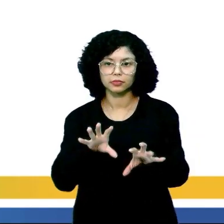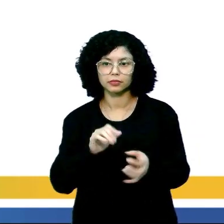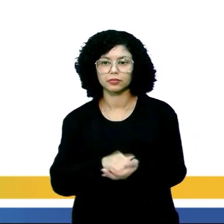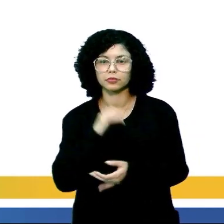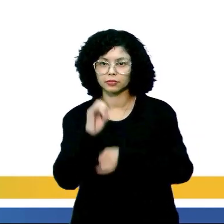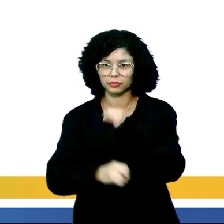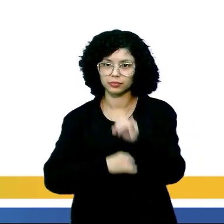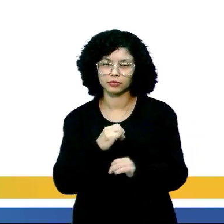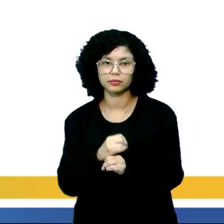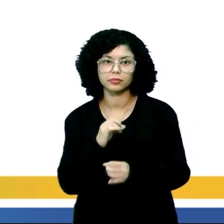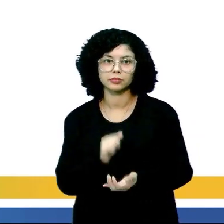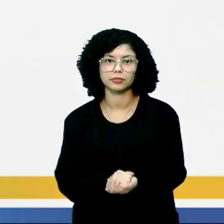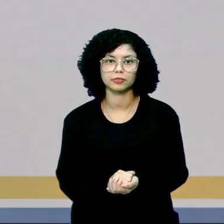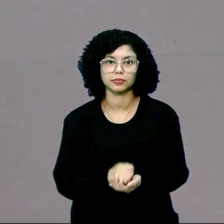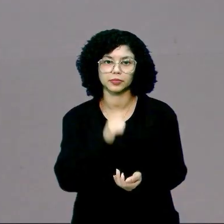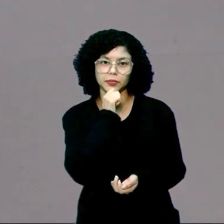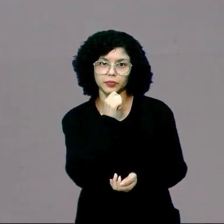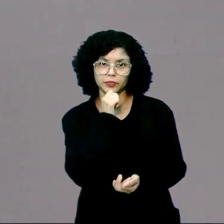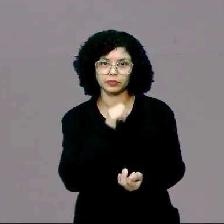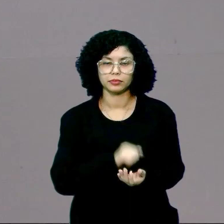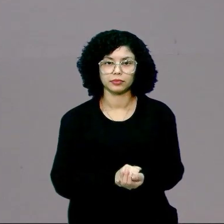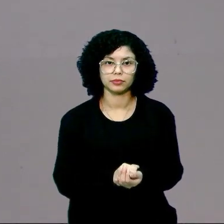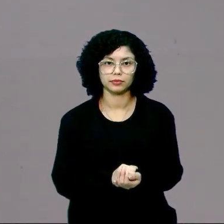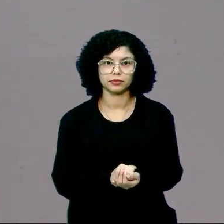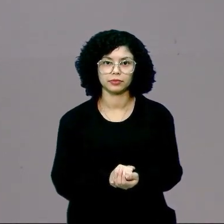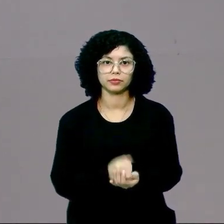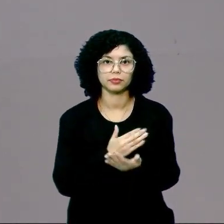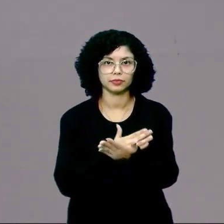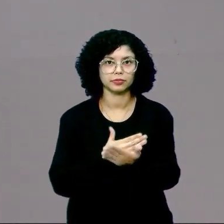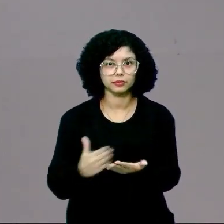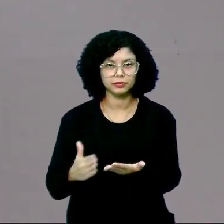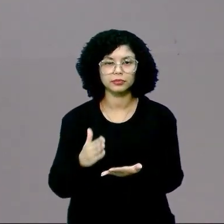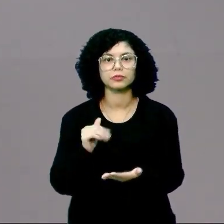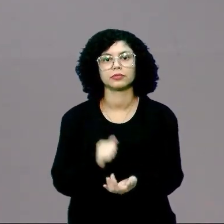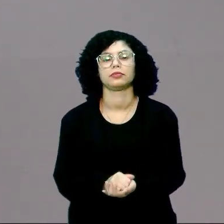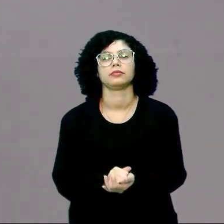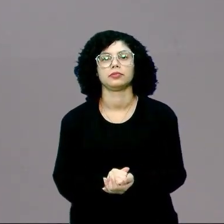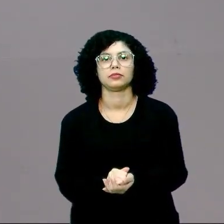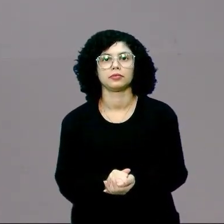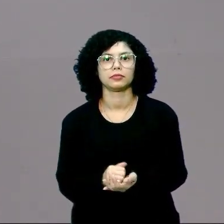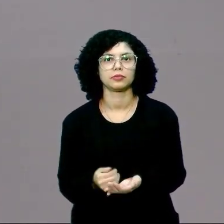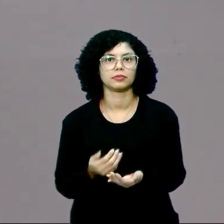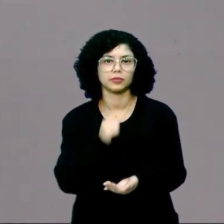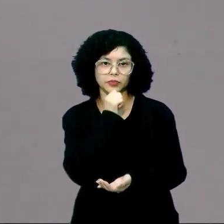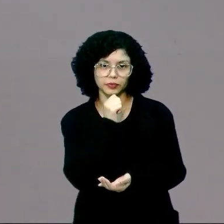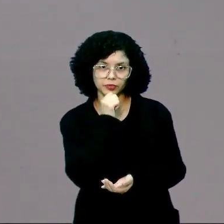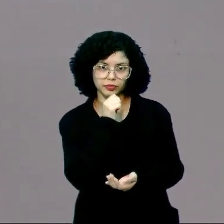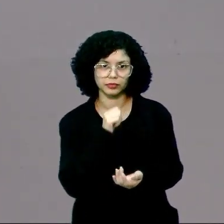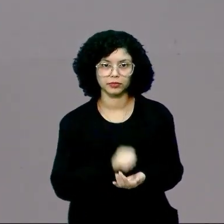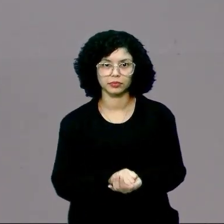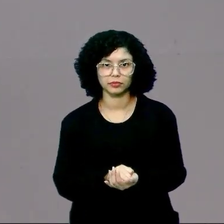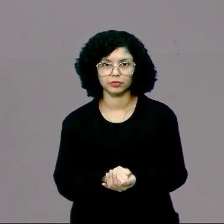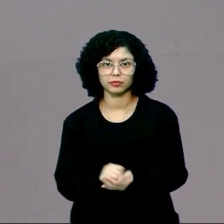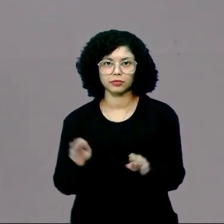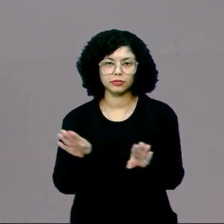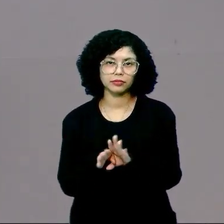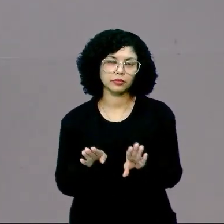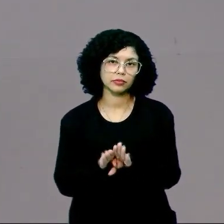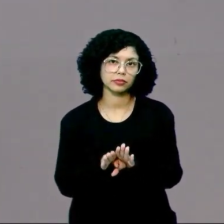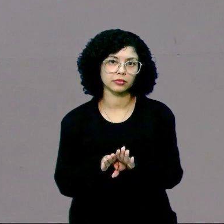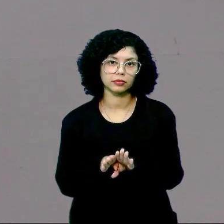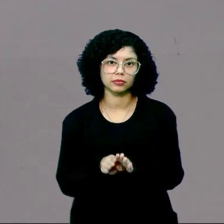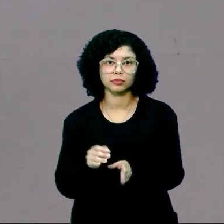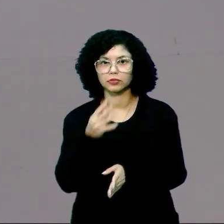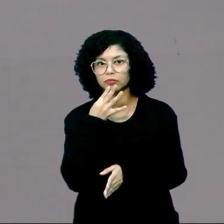a internet, né, é algo que ela começou a ser inserida dentro da terceira revolução industrial, né, que é